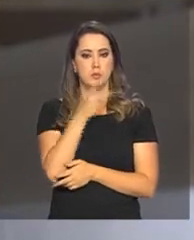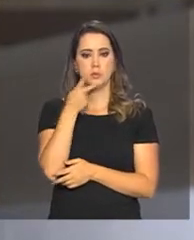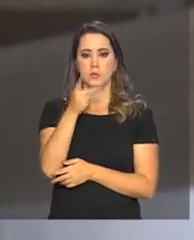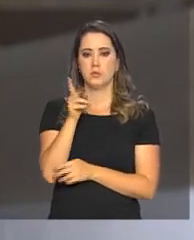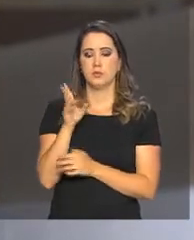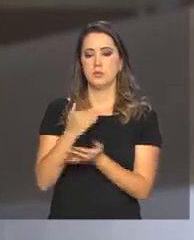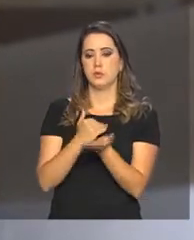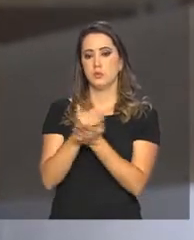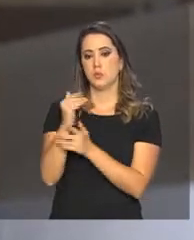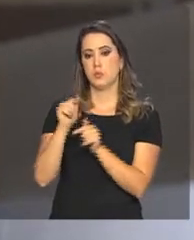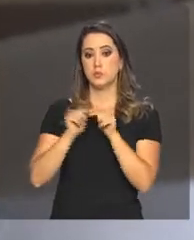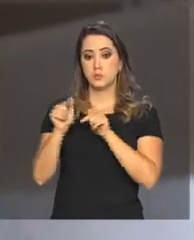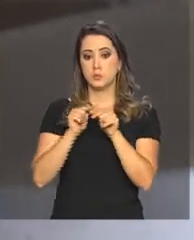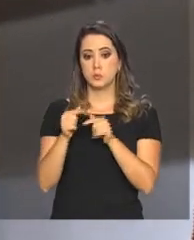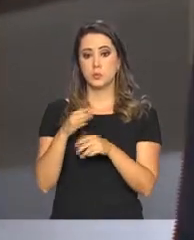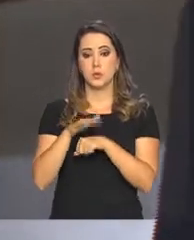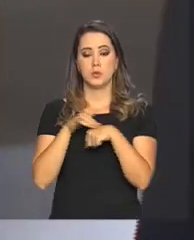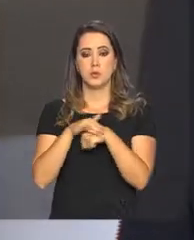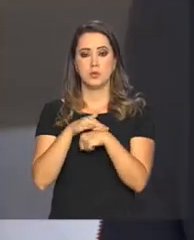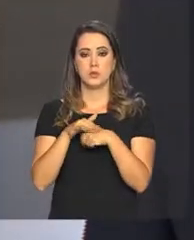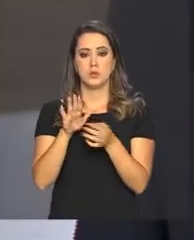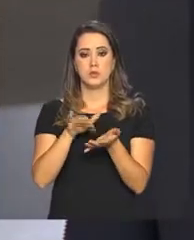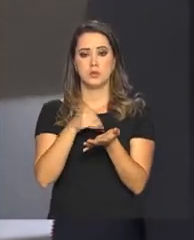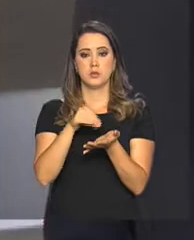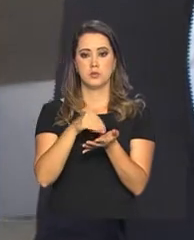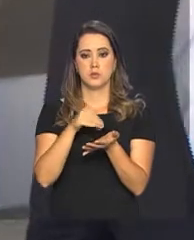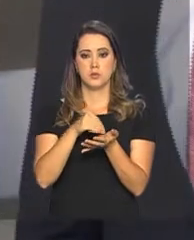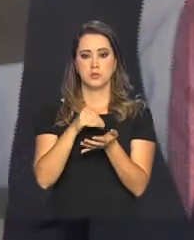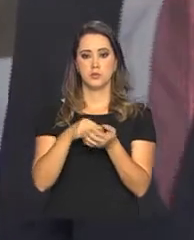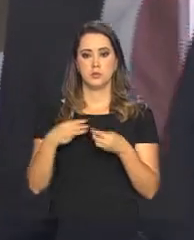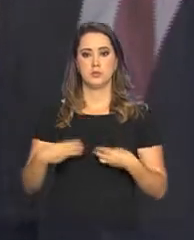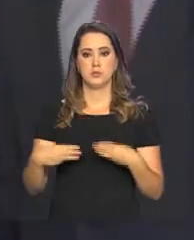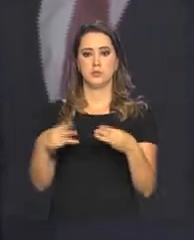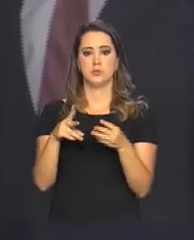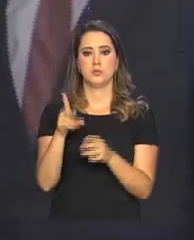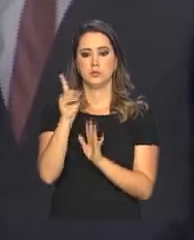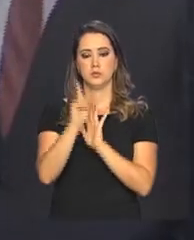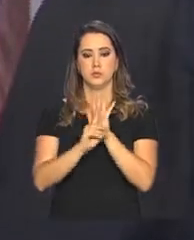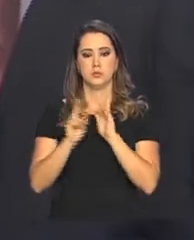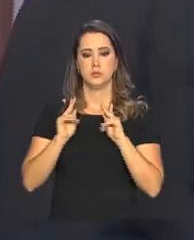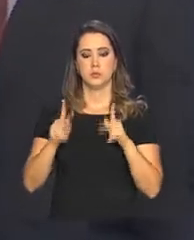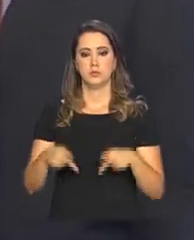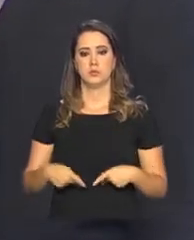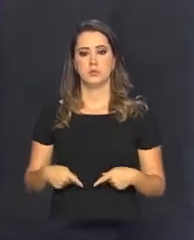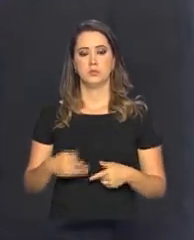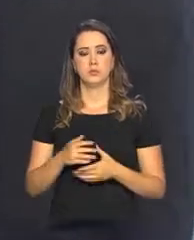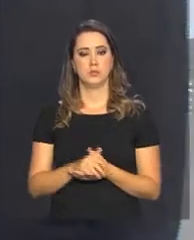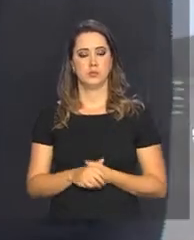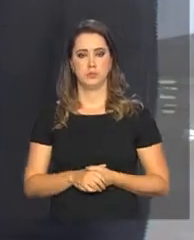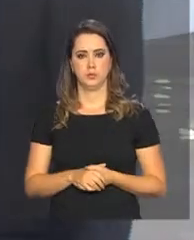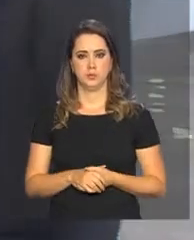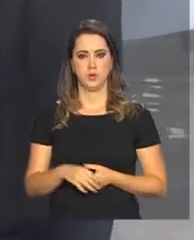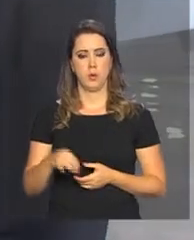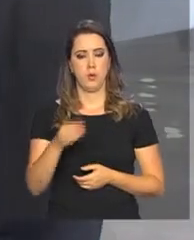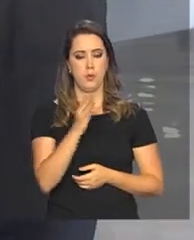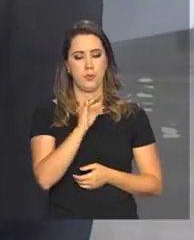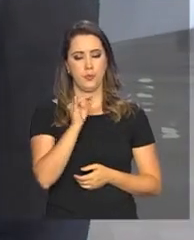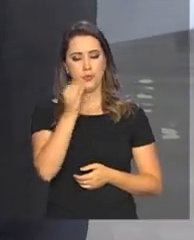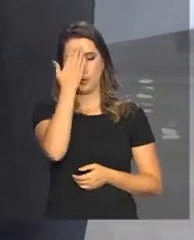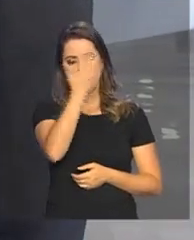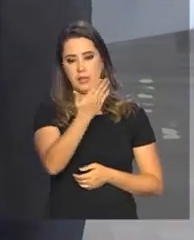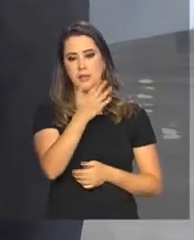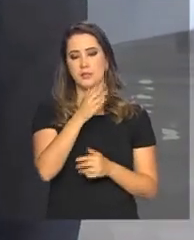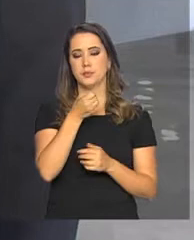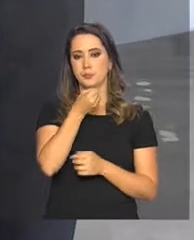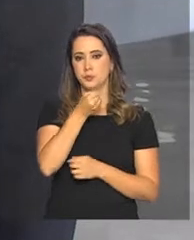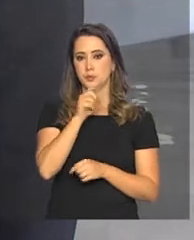esta iniciativa eu converso com o secretário-executivo do ministério dos direitos humanos em um município obrigado pela entrevista o secretário